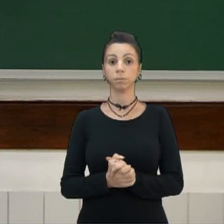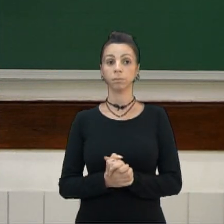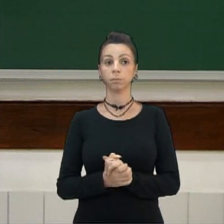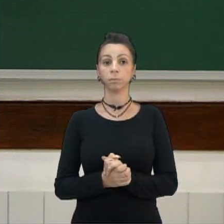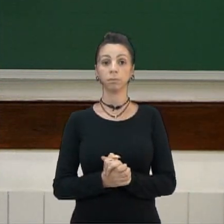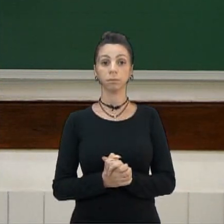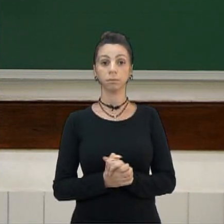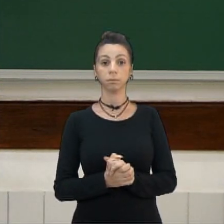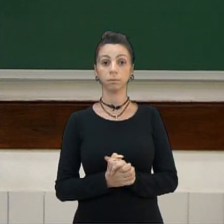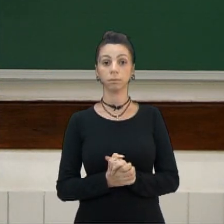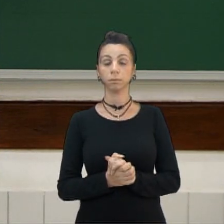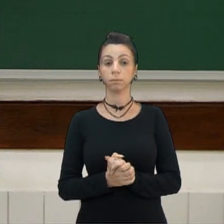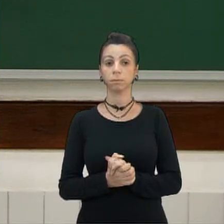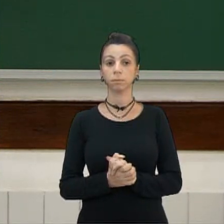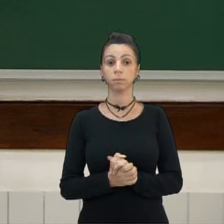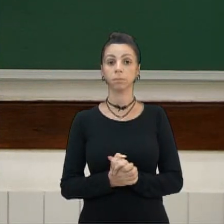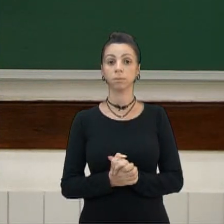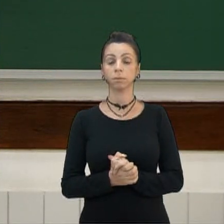Então,